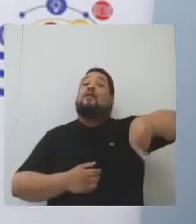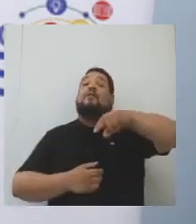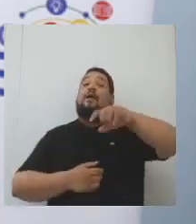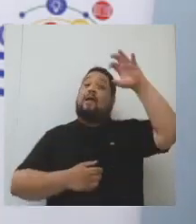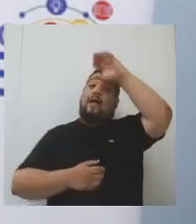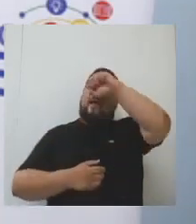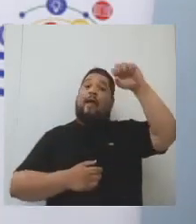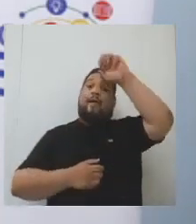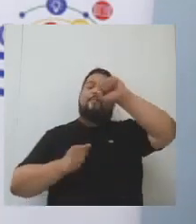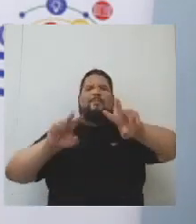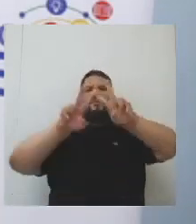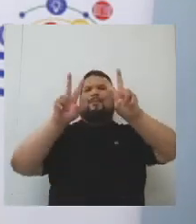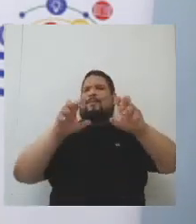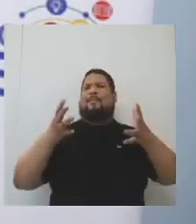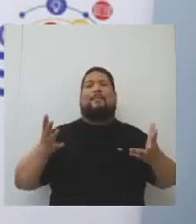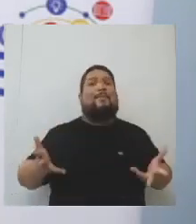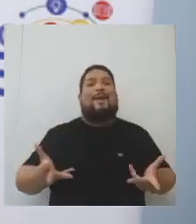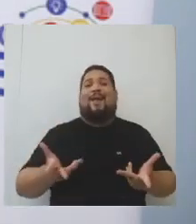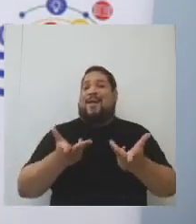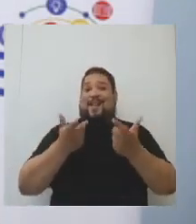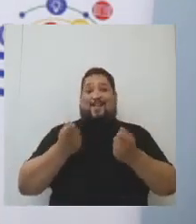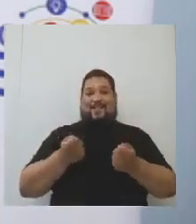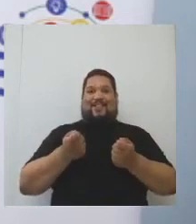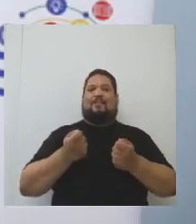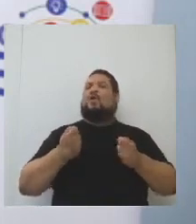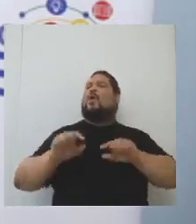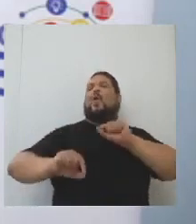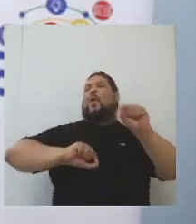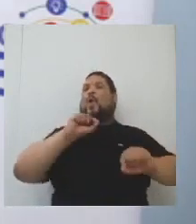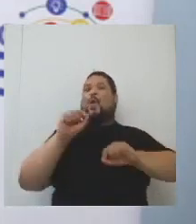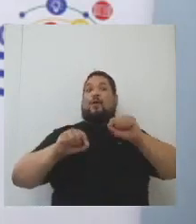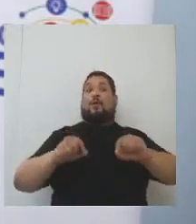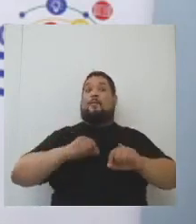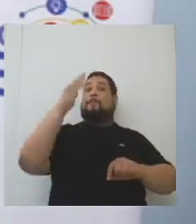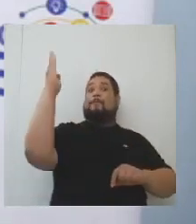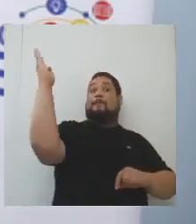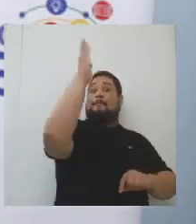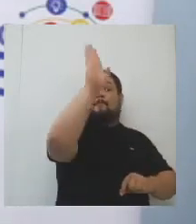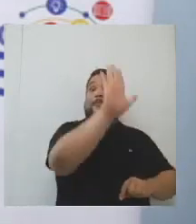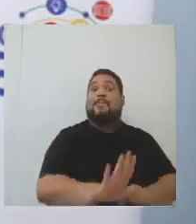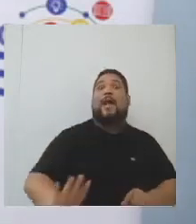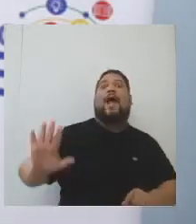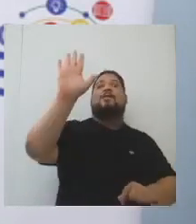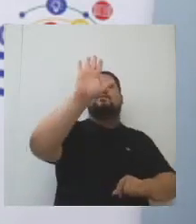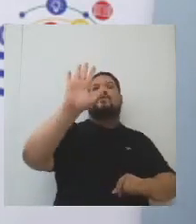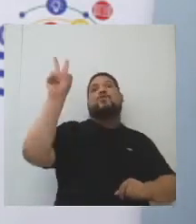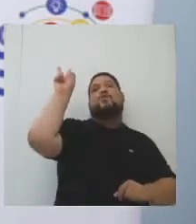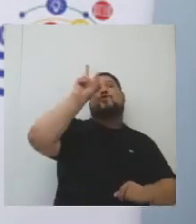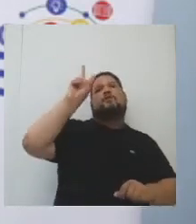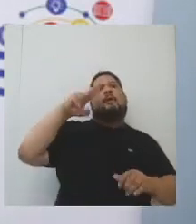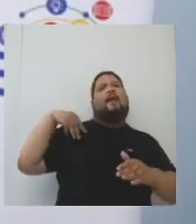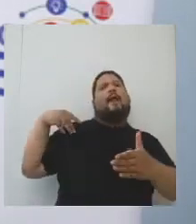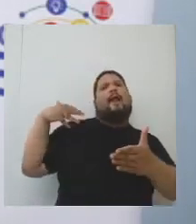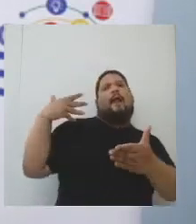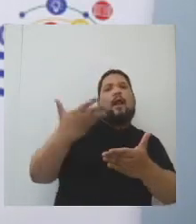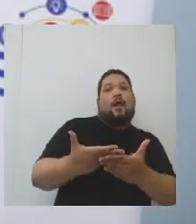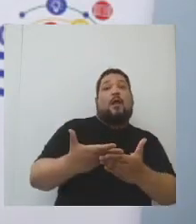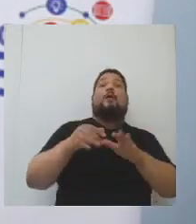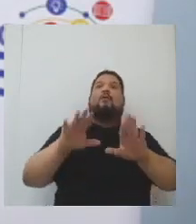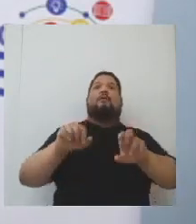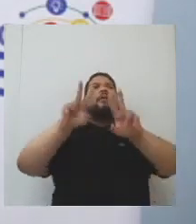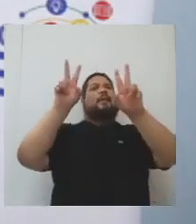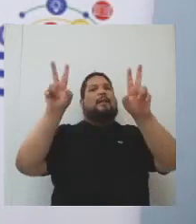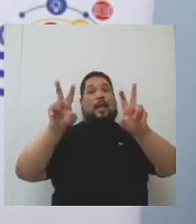um assunto maravilhoso, sobre a história do Brasil. E, na verdade, esse assunto ele é